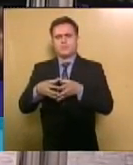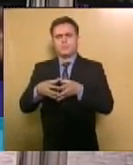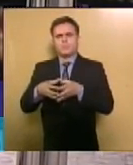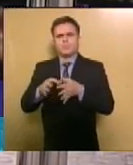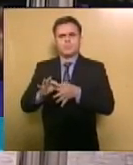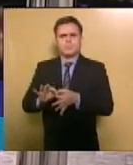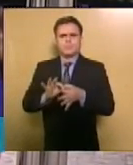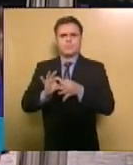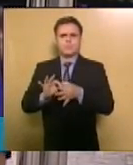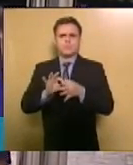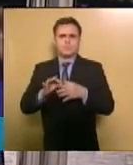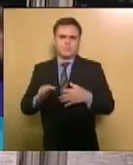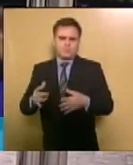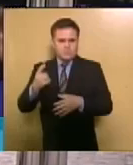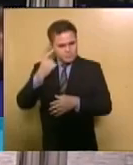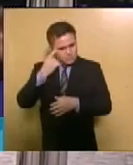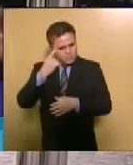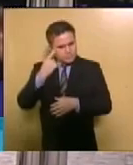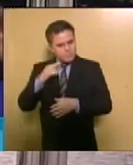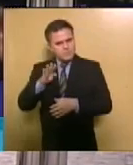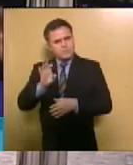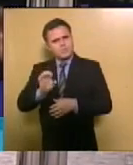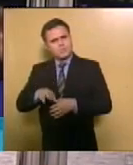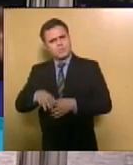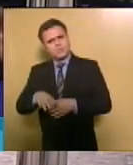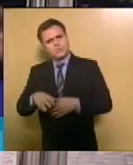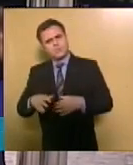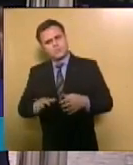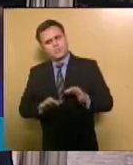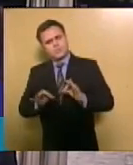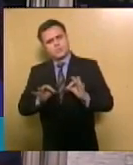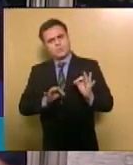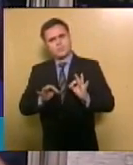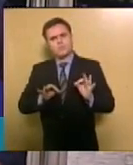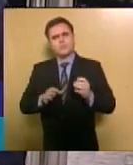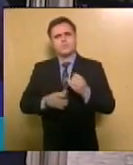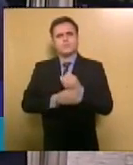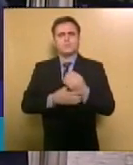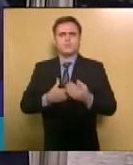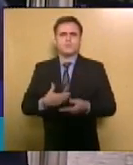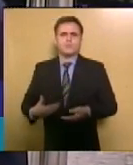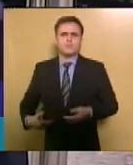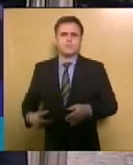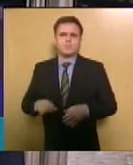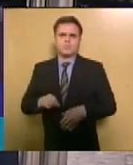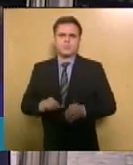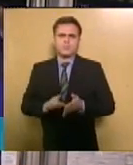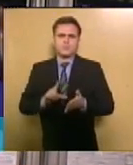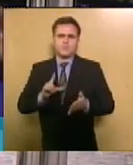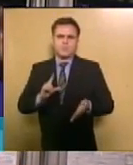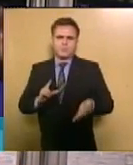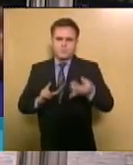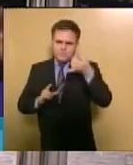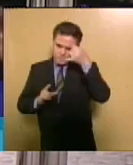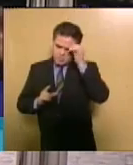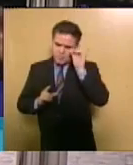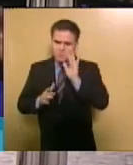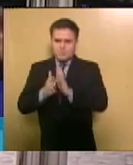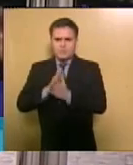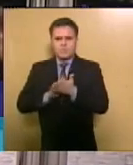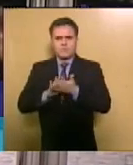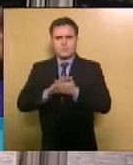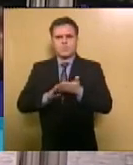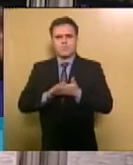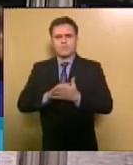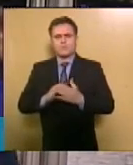adianta a gente pensar em construir uma uma política de segurança pública se a gente não pensa na prevenção e nessa linha mesmo de